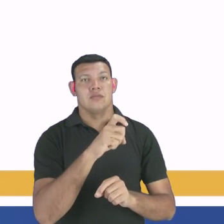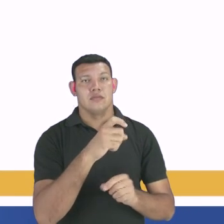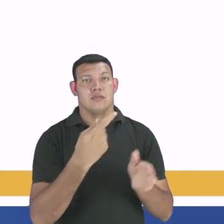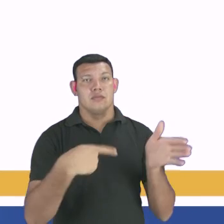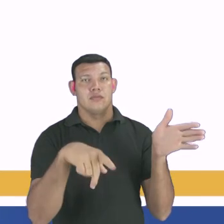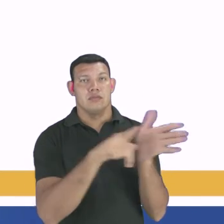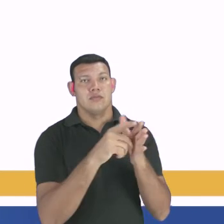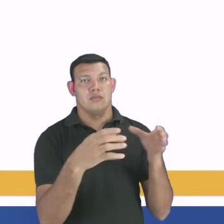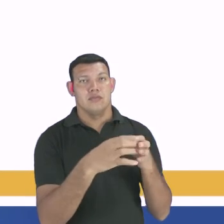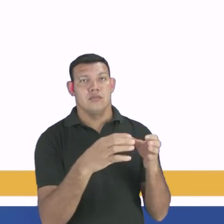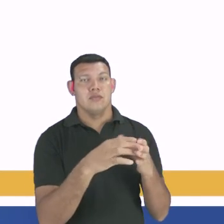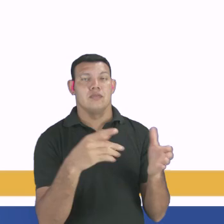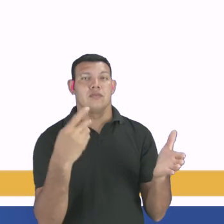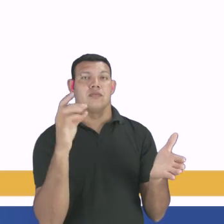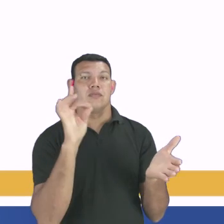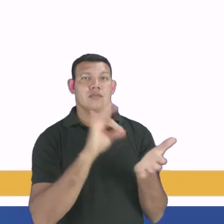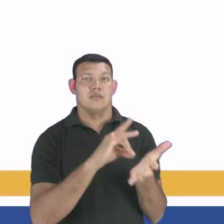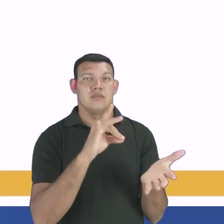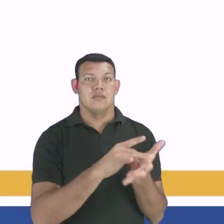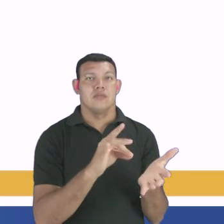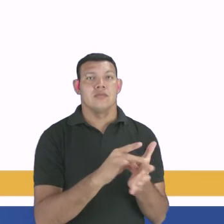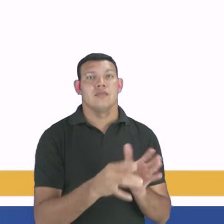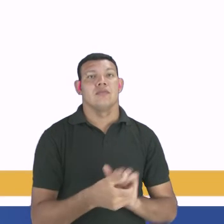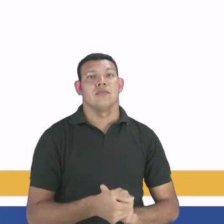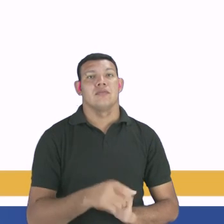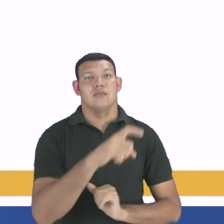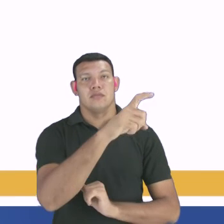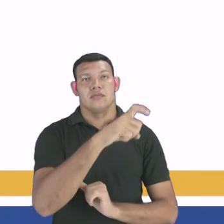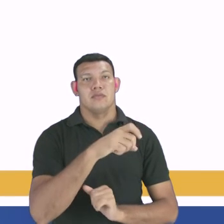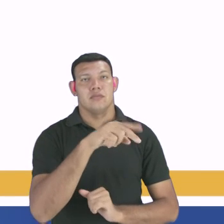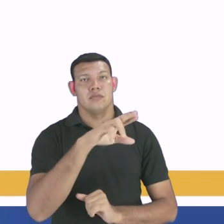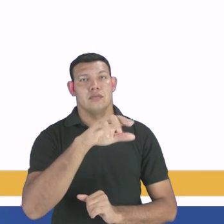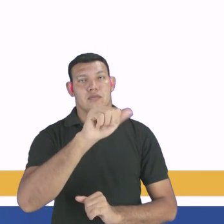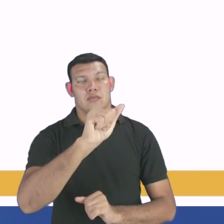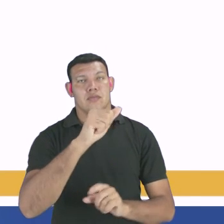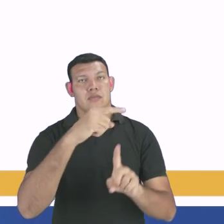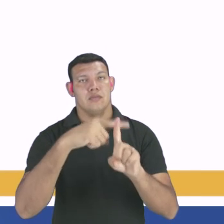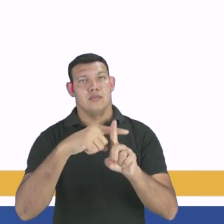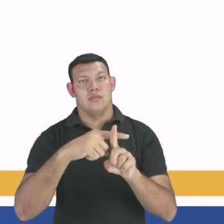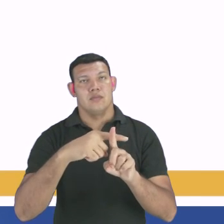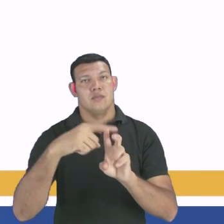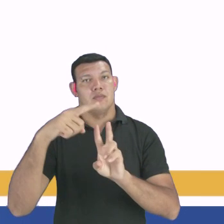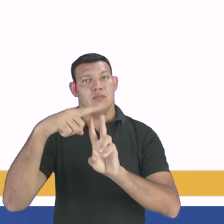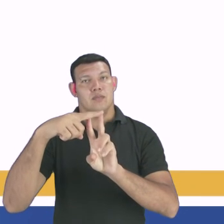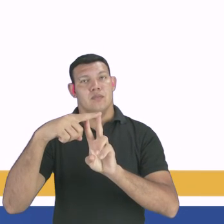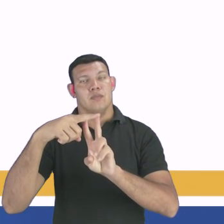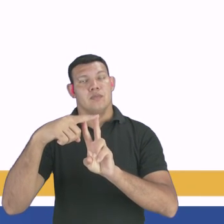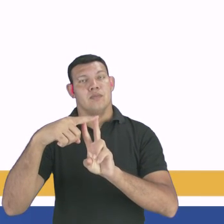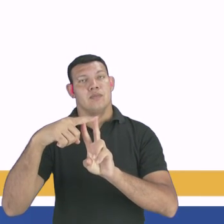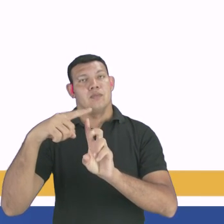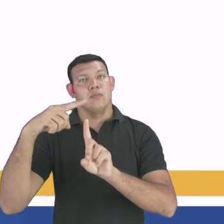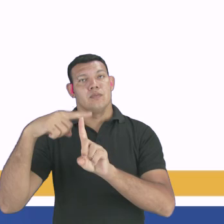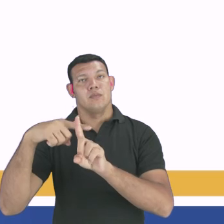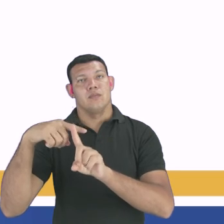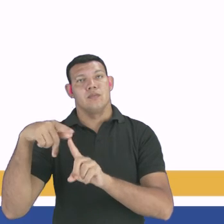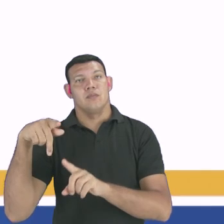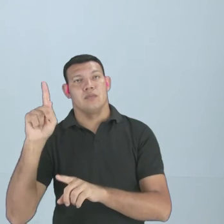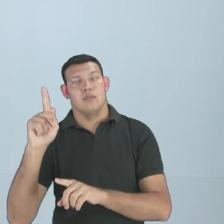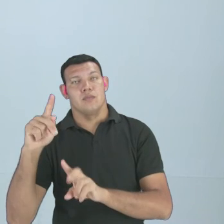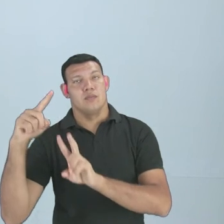quando o k pertence aos inteiros gente vocês perceberam a até aqui